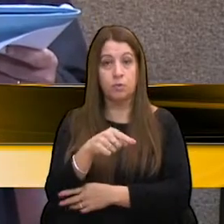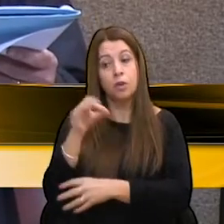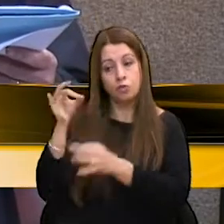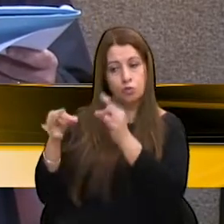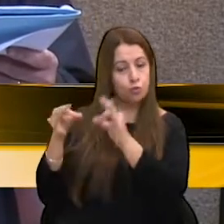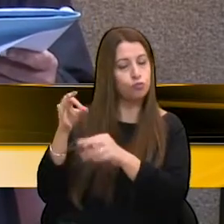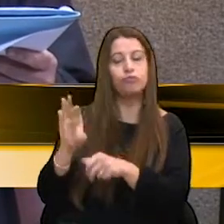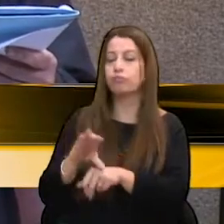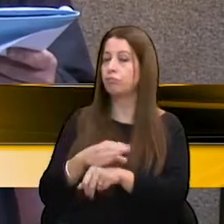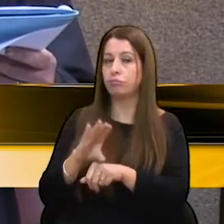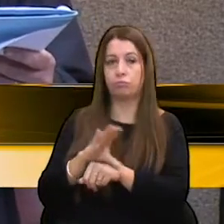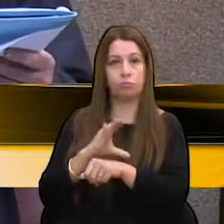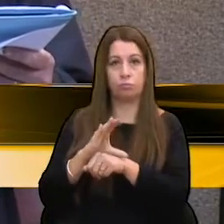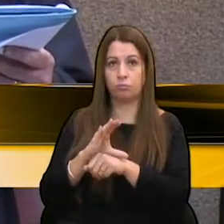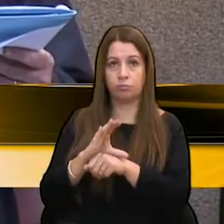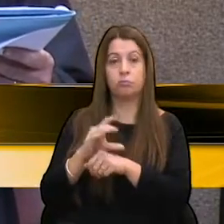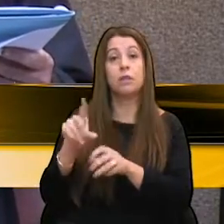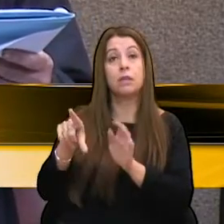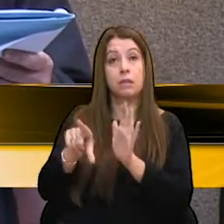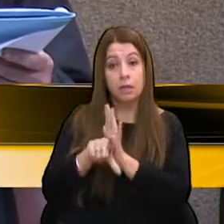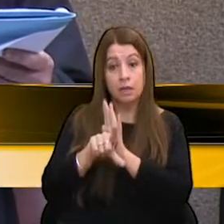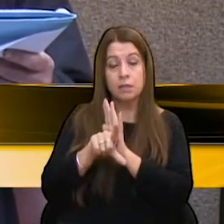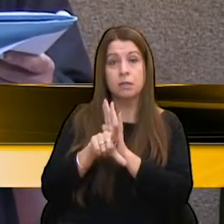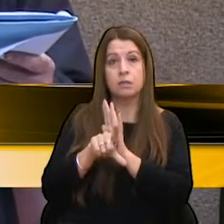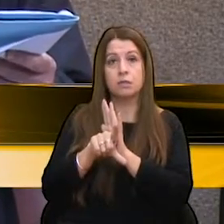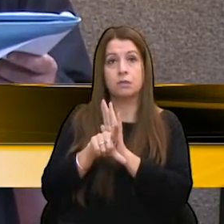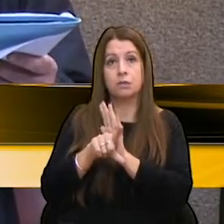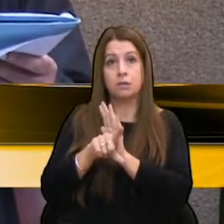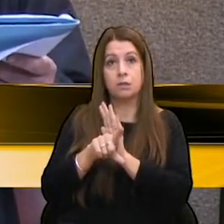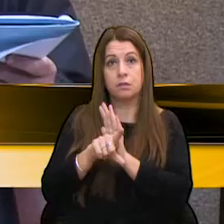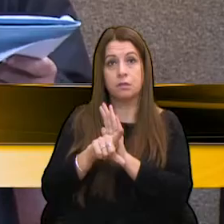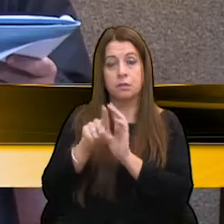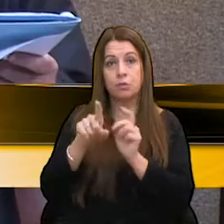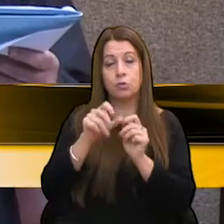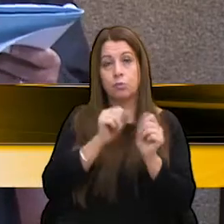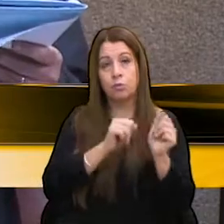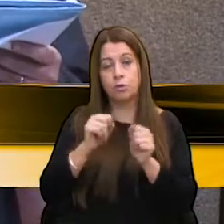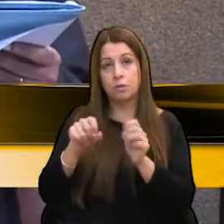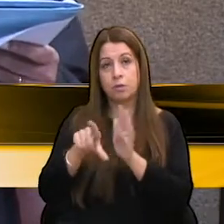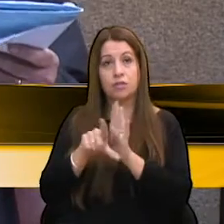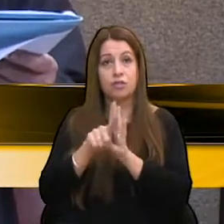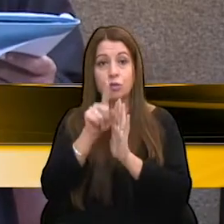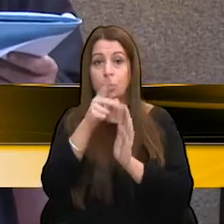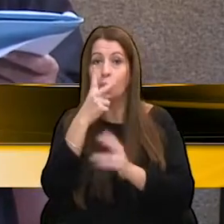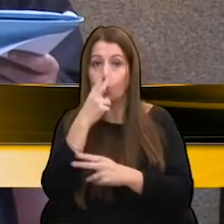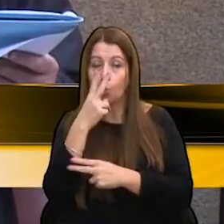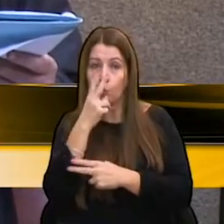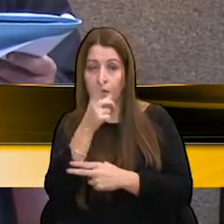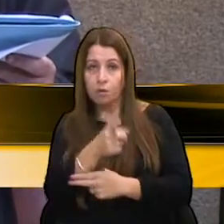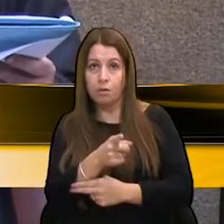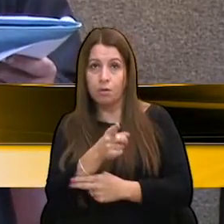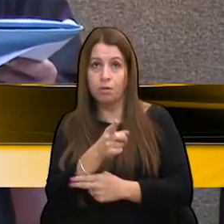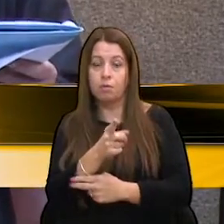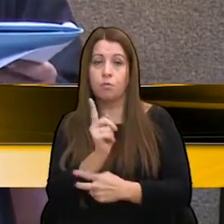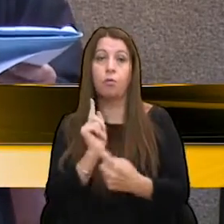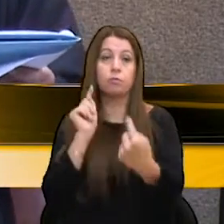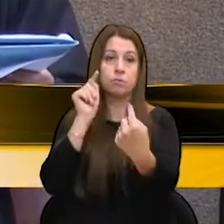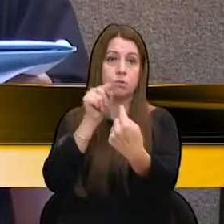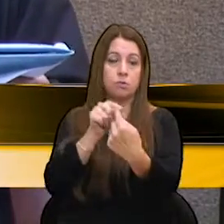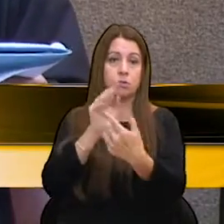julgou inconstitucional leis de iniciativa do Poder Legislativo com o mesmo